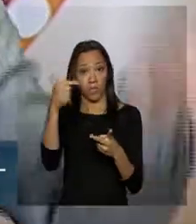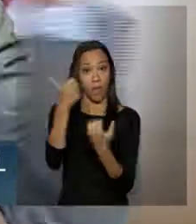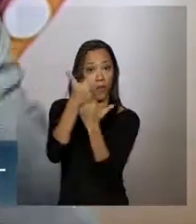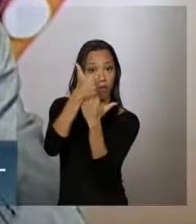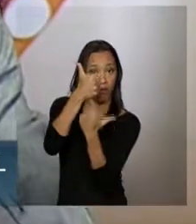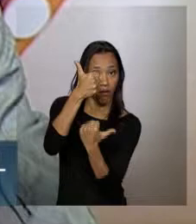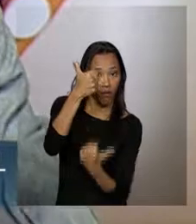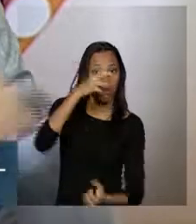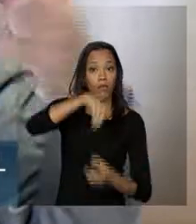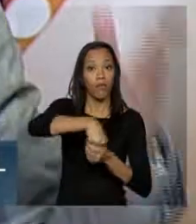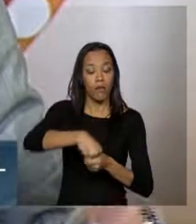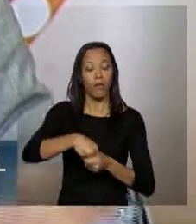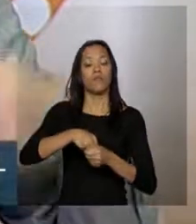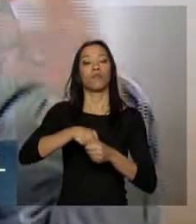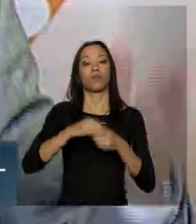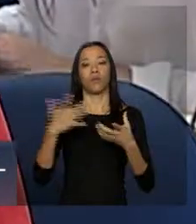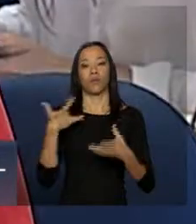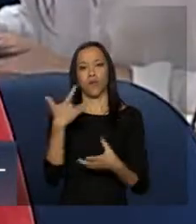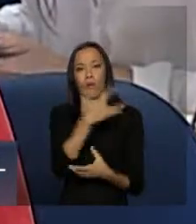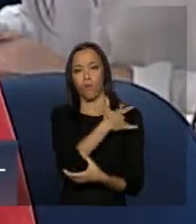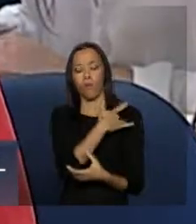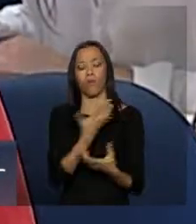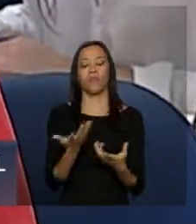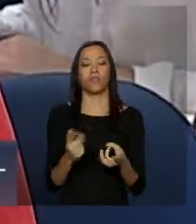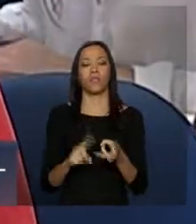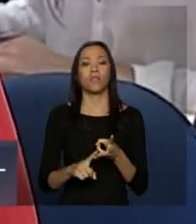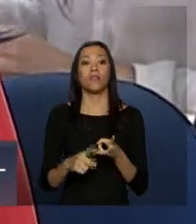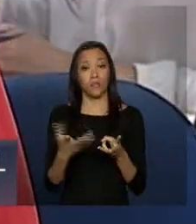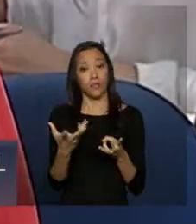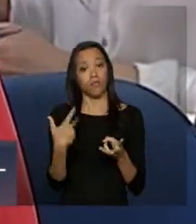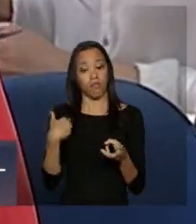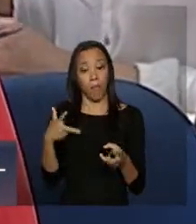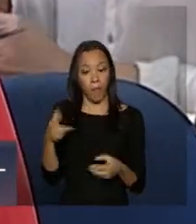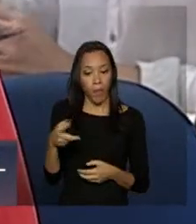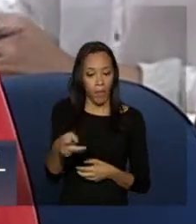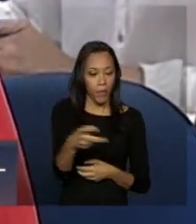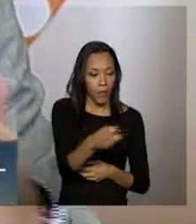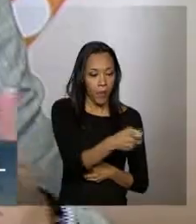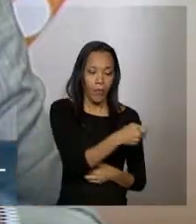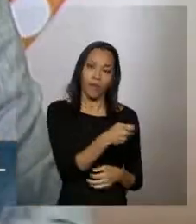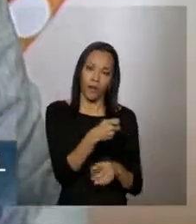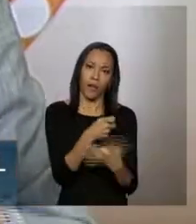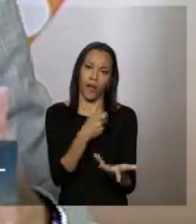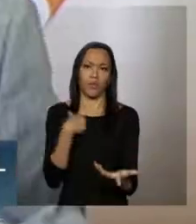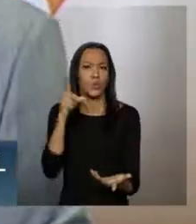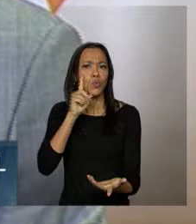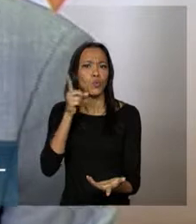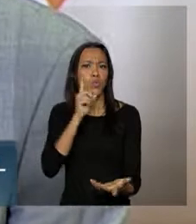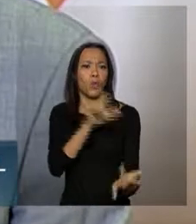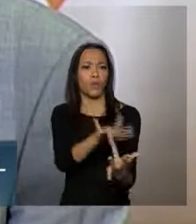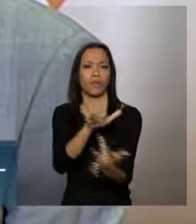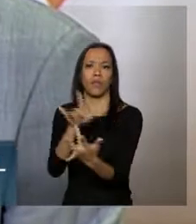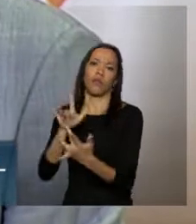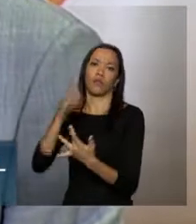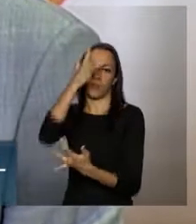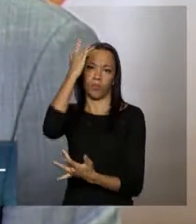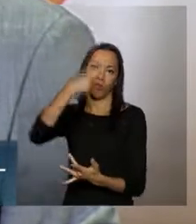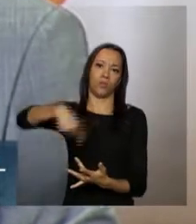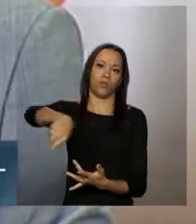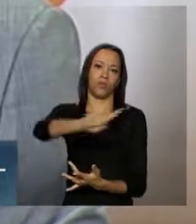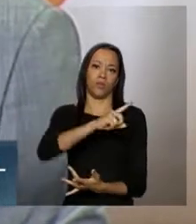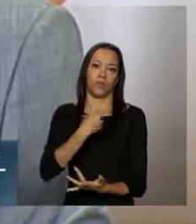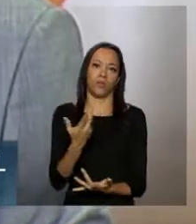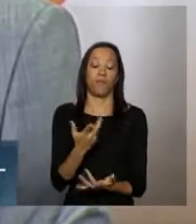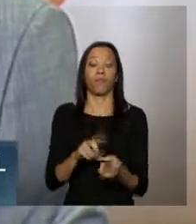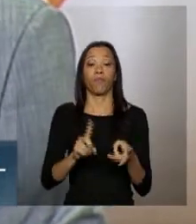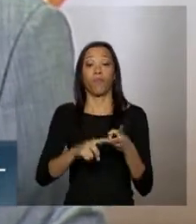normalmente não é computado, terceirizados, etc., e que também acabaram vacinando, o que é super justo, porque eles estão ali no dia a dia do serviço de saúde.